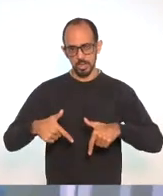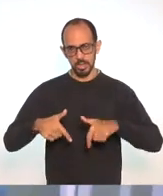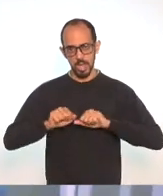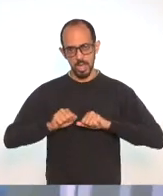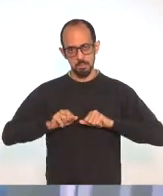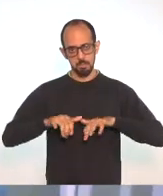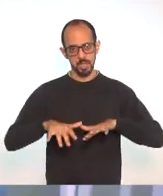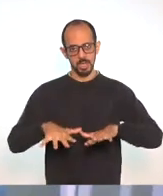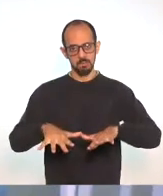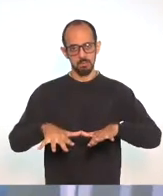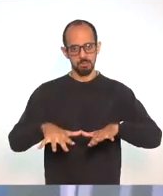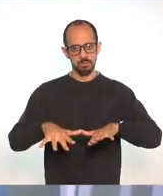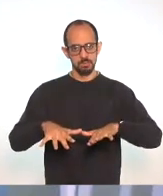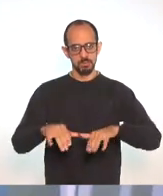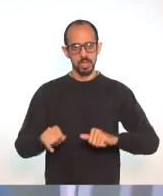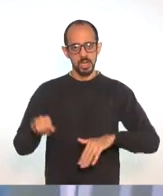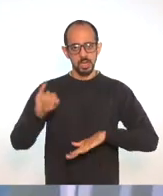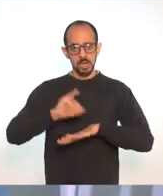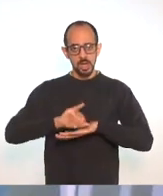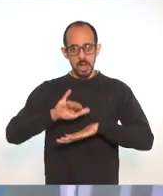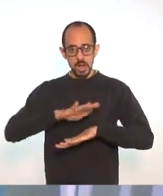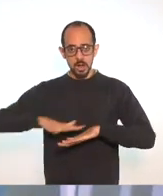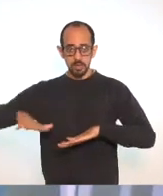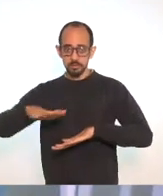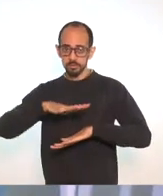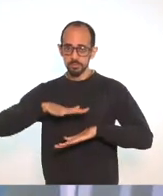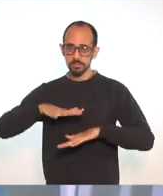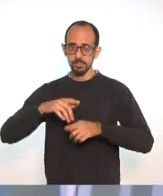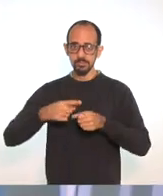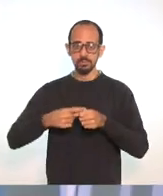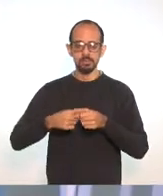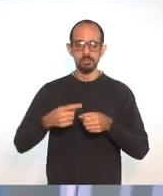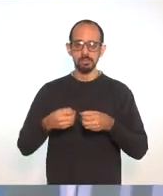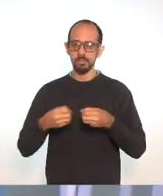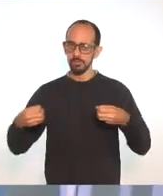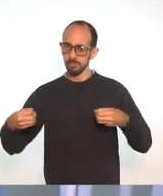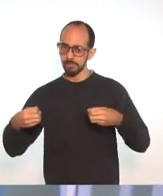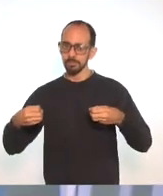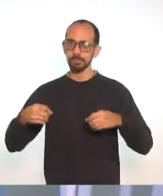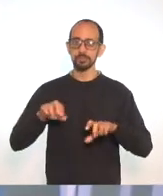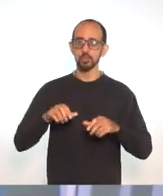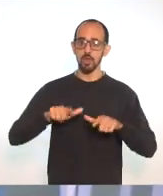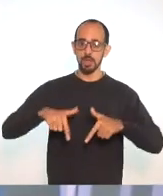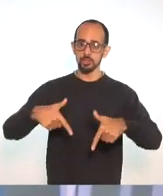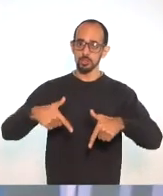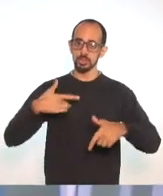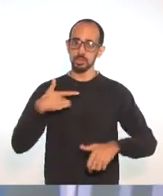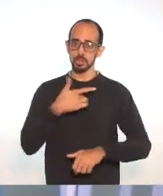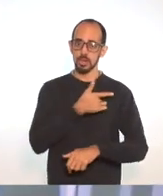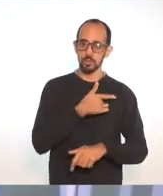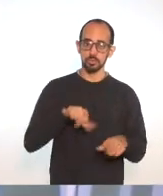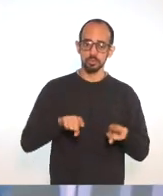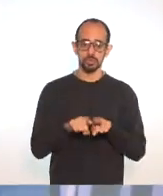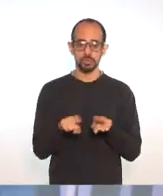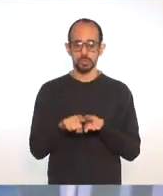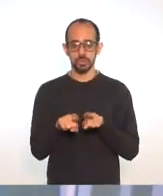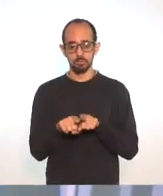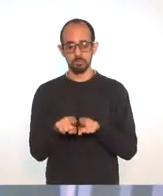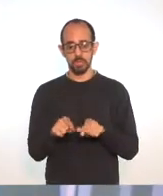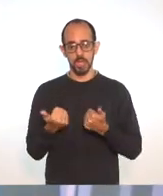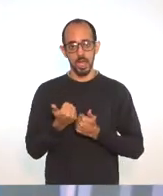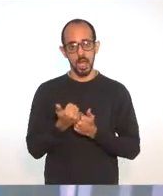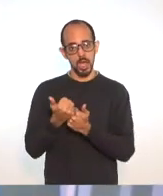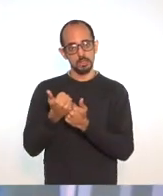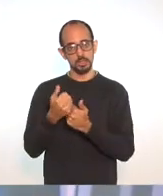no âmbito da região metropolitana é com ações ligadas à área da saúde com ações ligadas ao campo de gamos